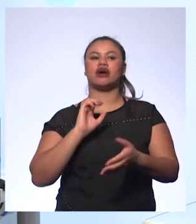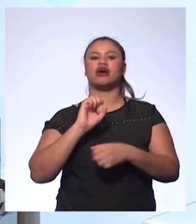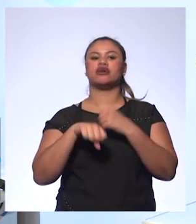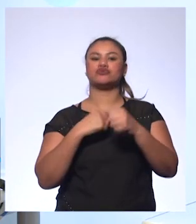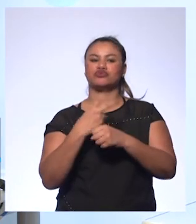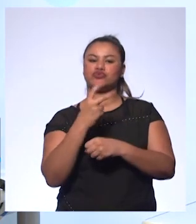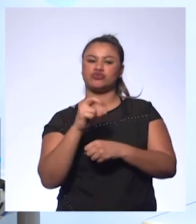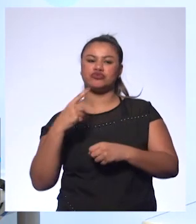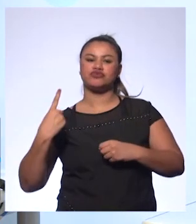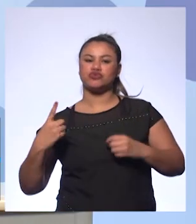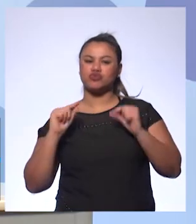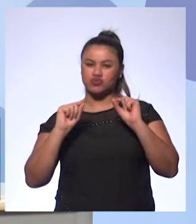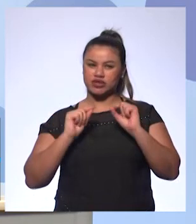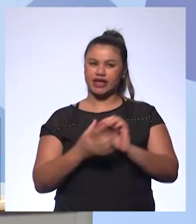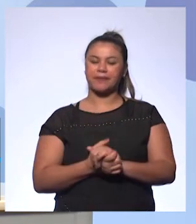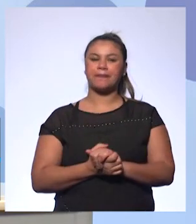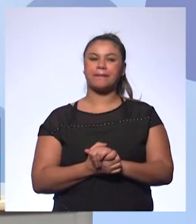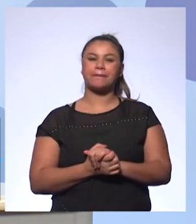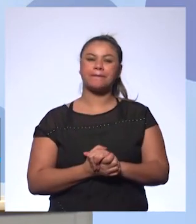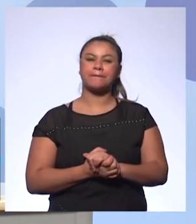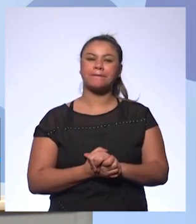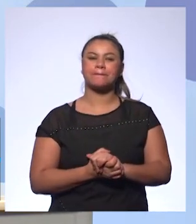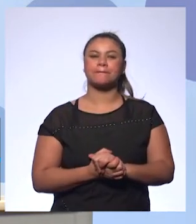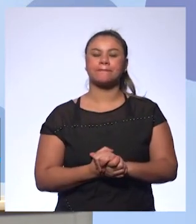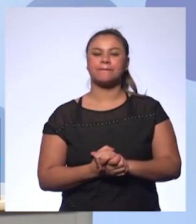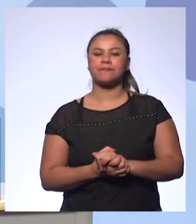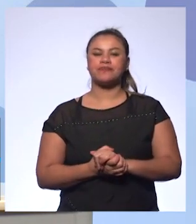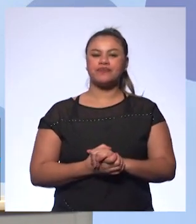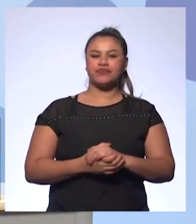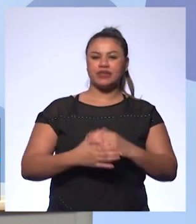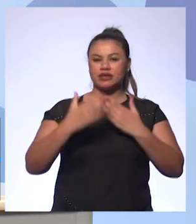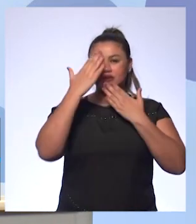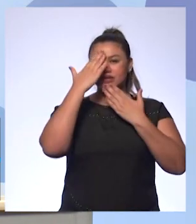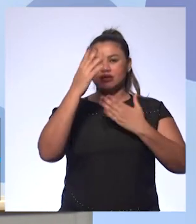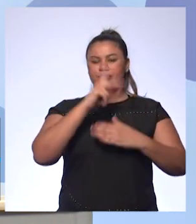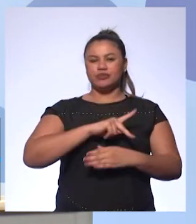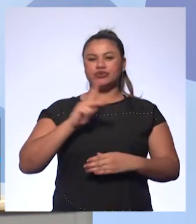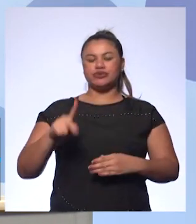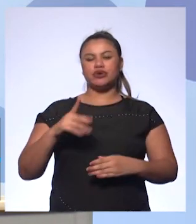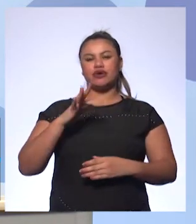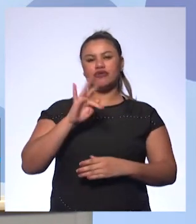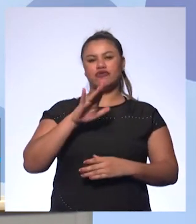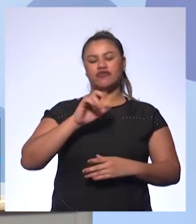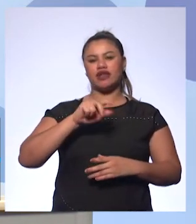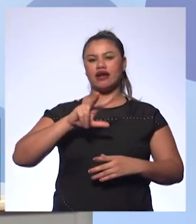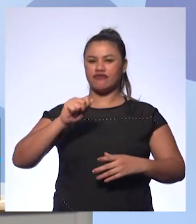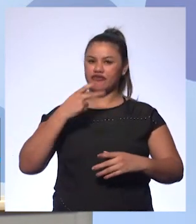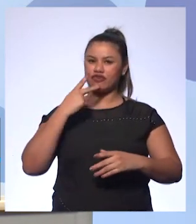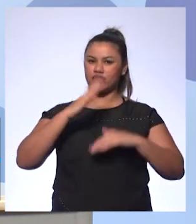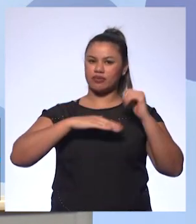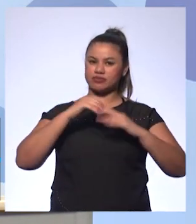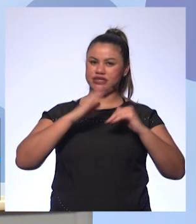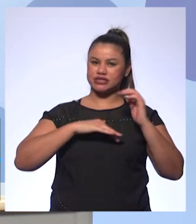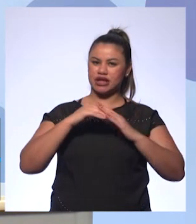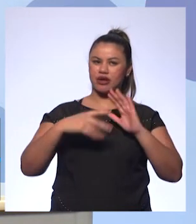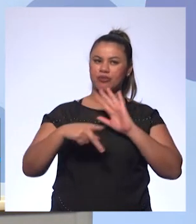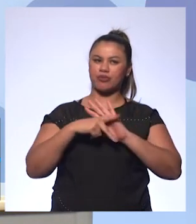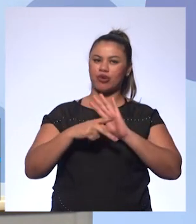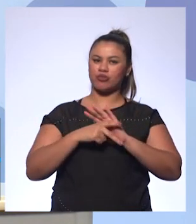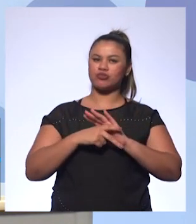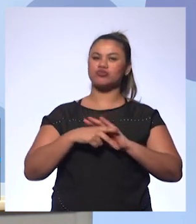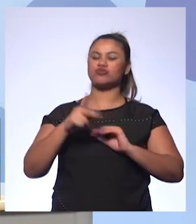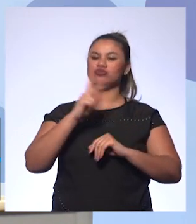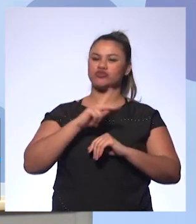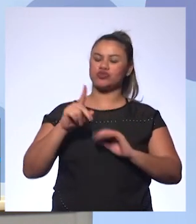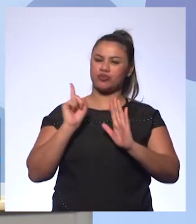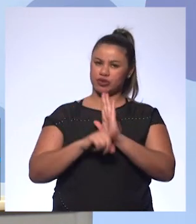vamos lá tem uma resposta pa sim temos a agradecer a professora Flávia que colocou aqui o qual é a habilidade do dia